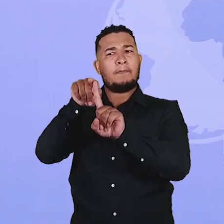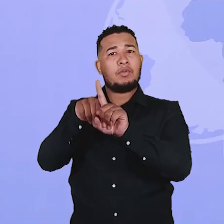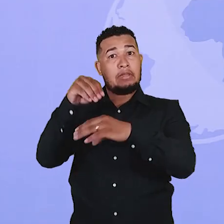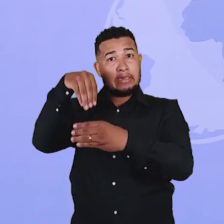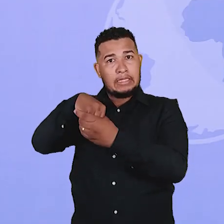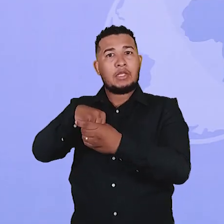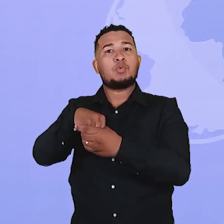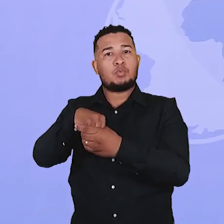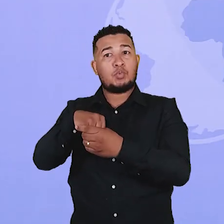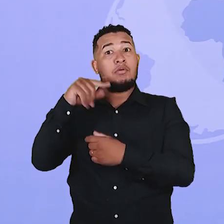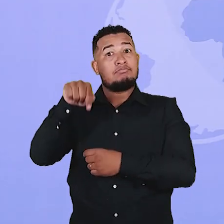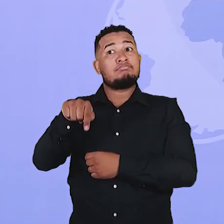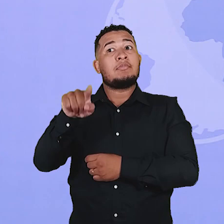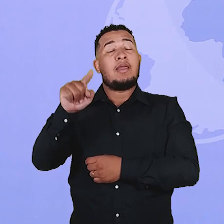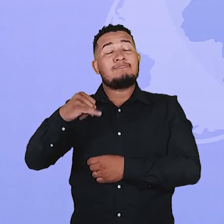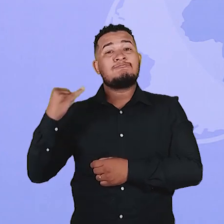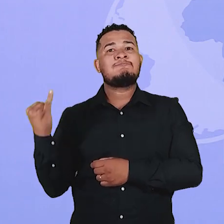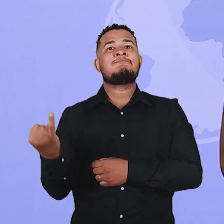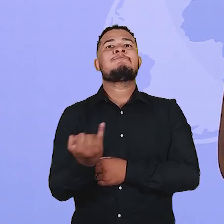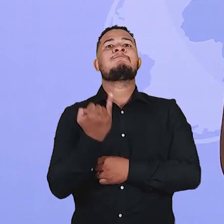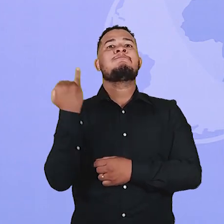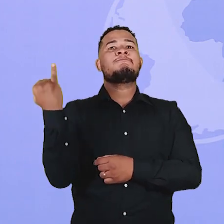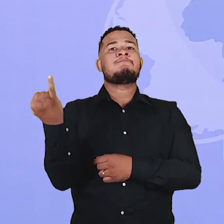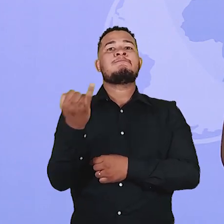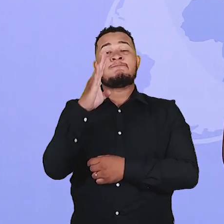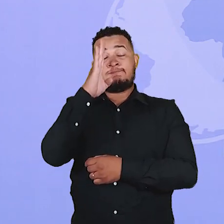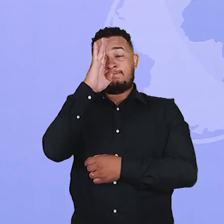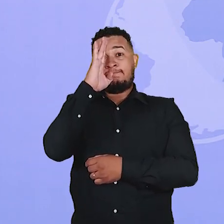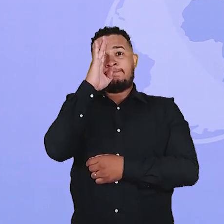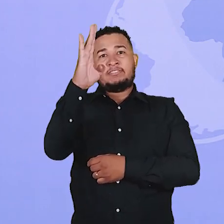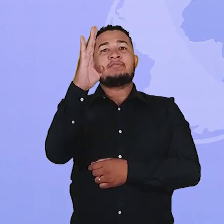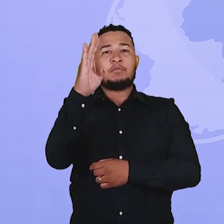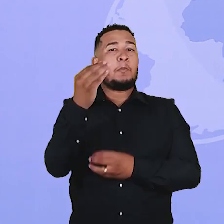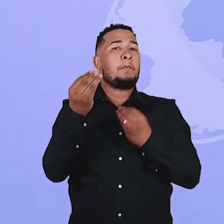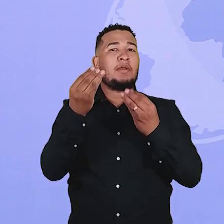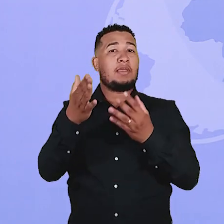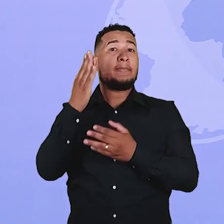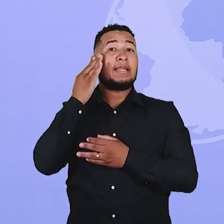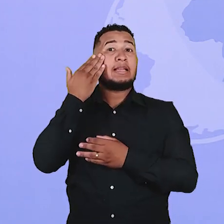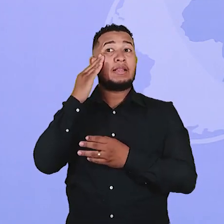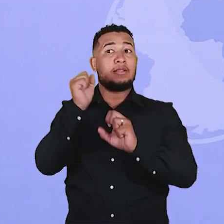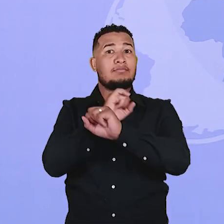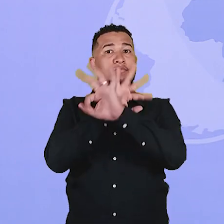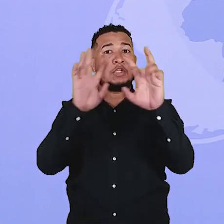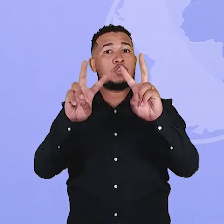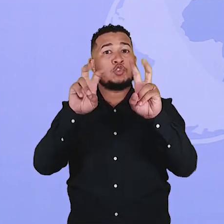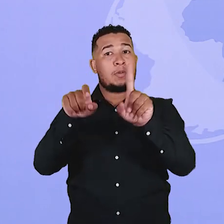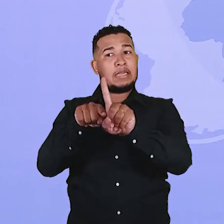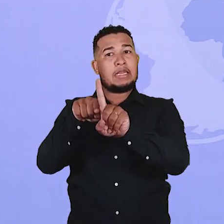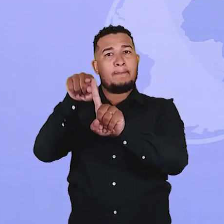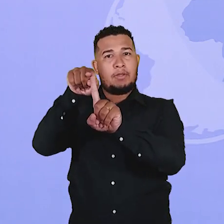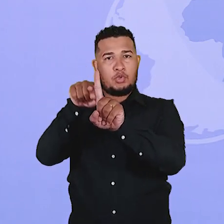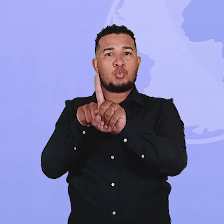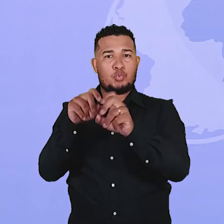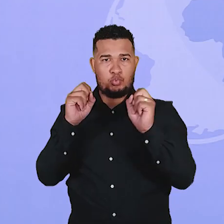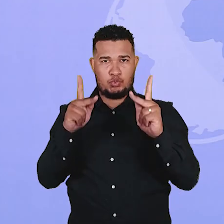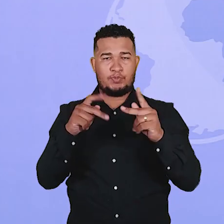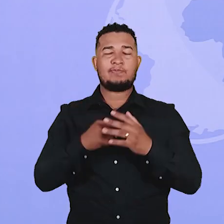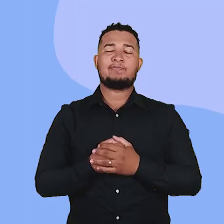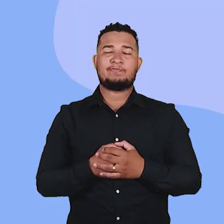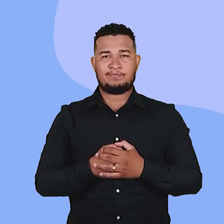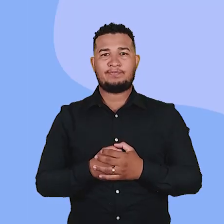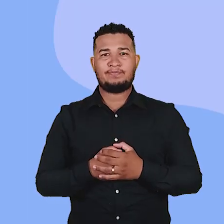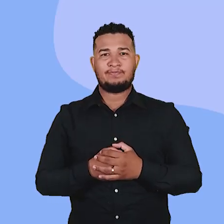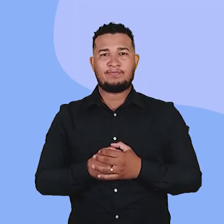termologia é extremamente importante, é fundamental para a gente entender essa ideia de temperatura, beleza? Então